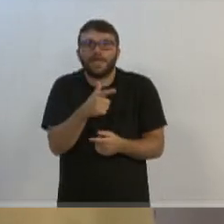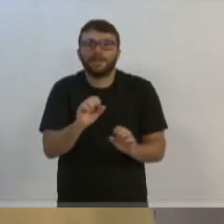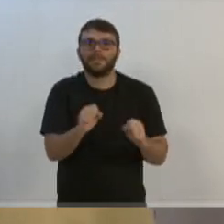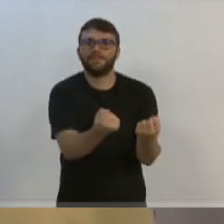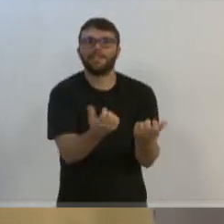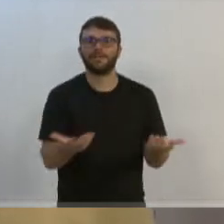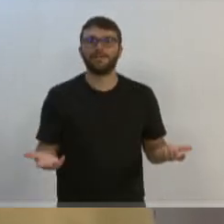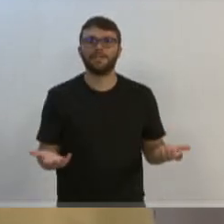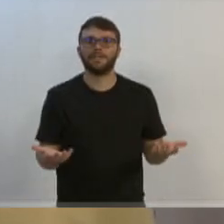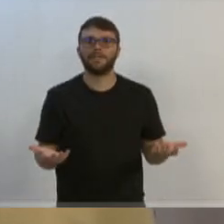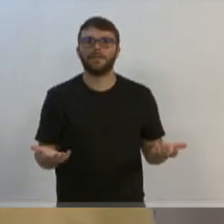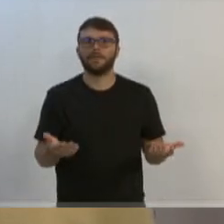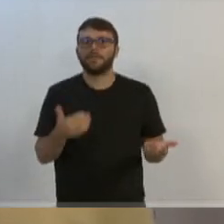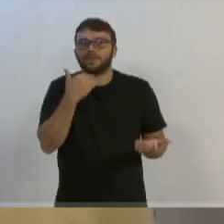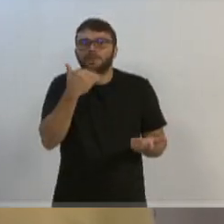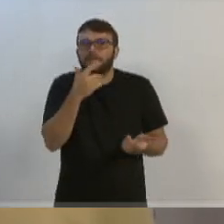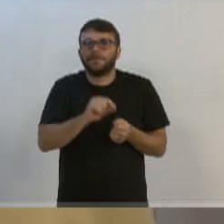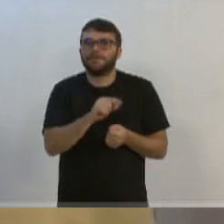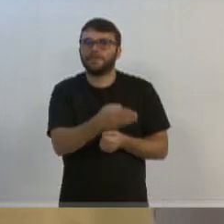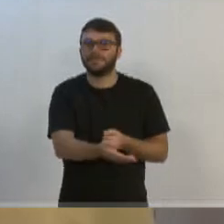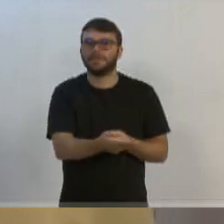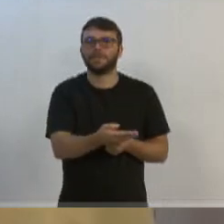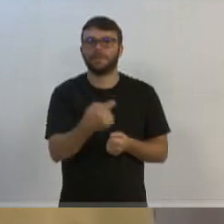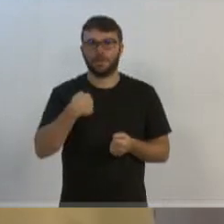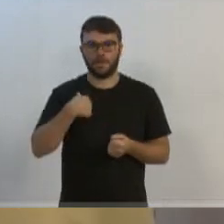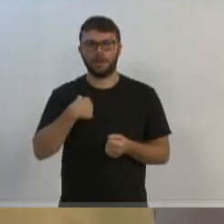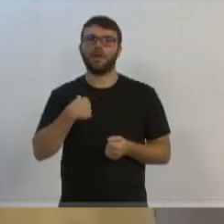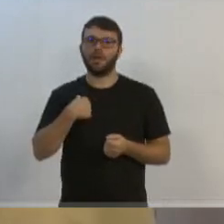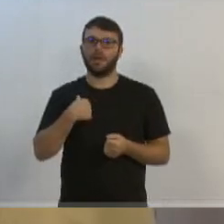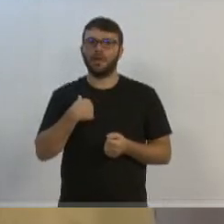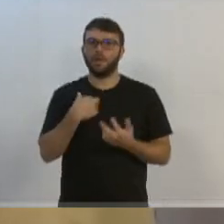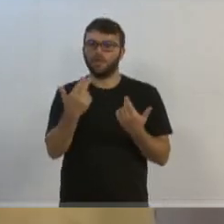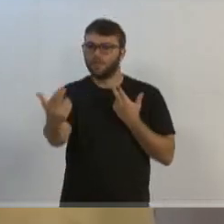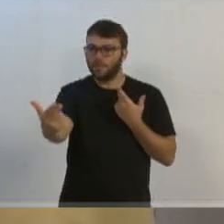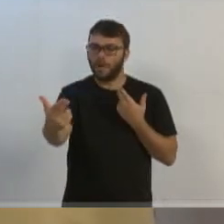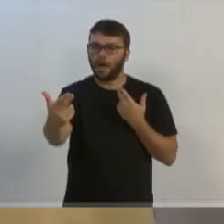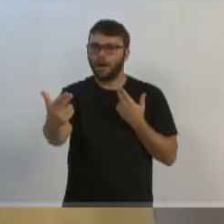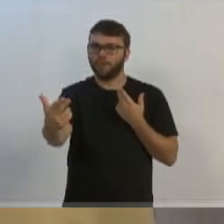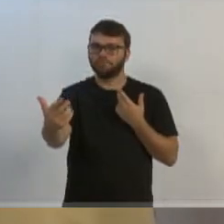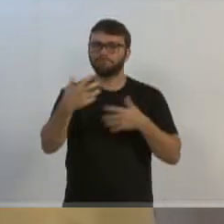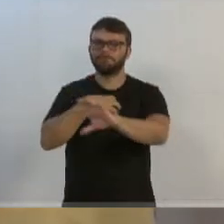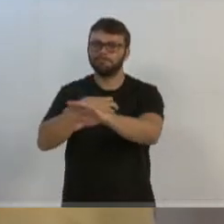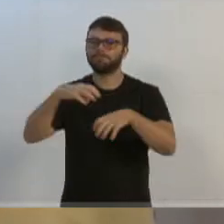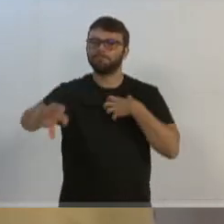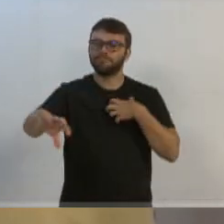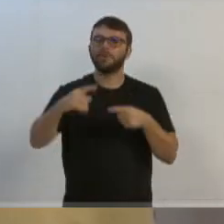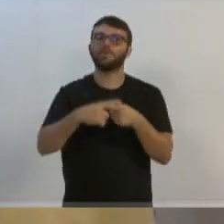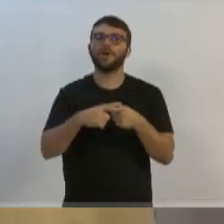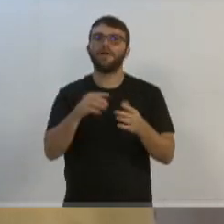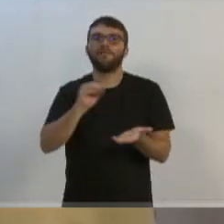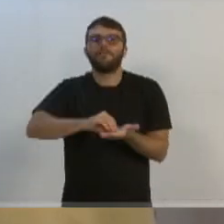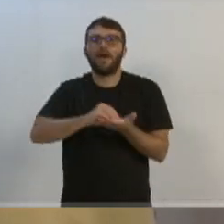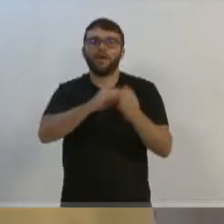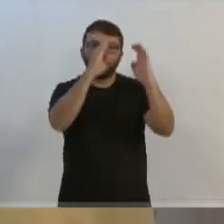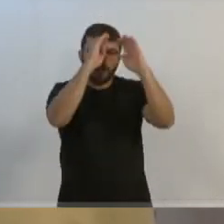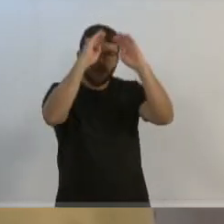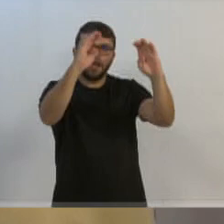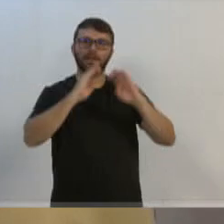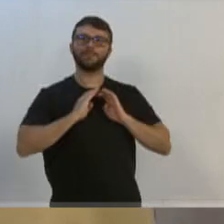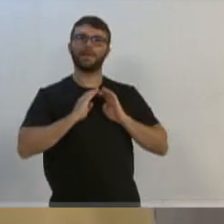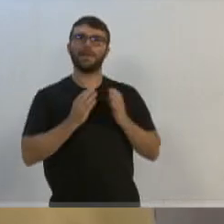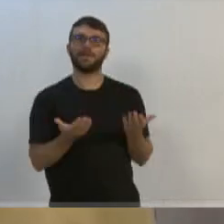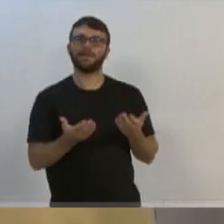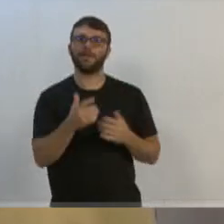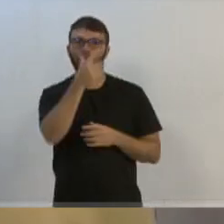isso. Não tem o que fazer. E aí eu me coloco na situação de vocês, porque assim, é uma falta de respeito. Mais uma vez, o governo